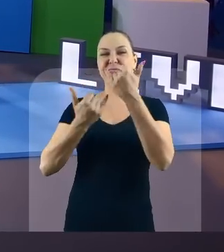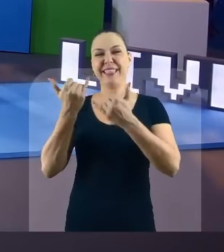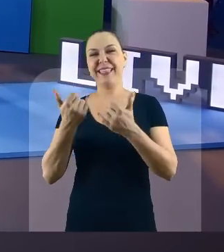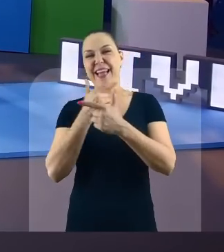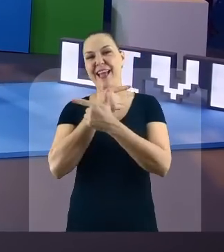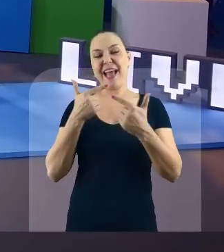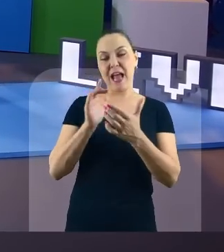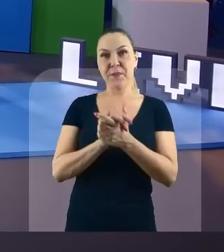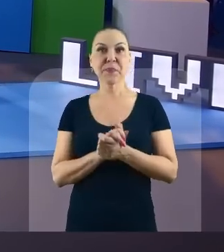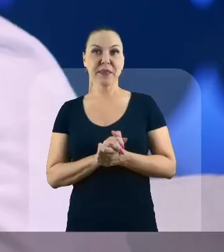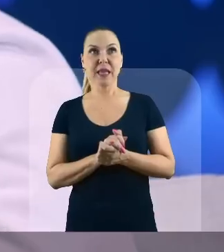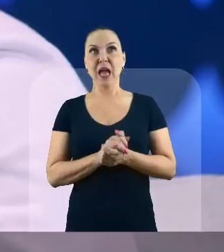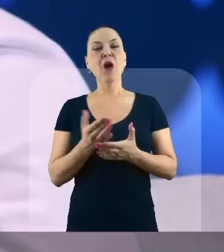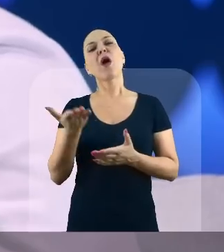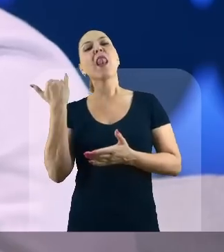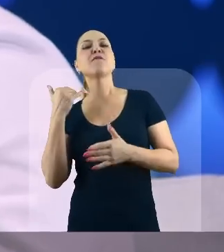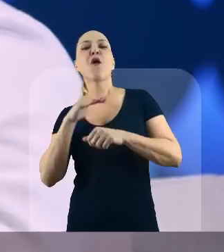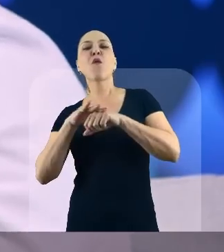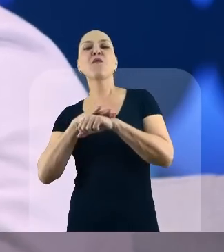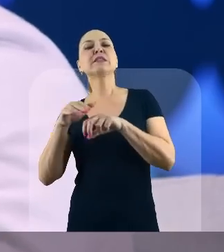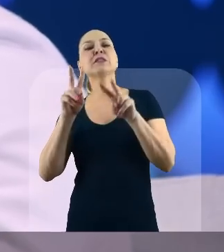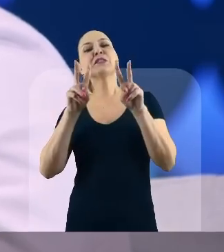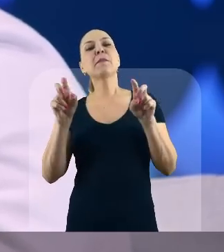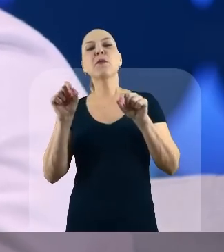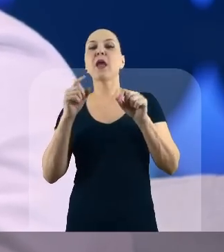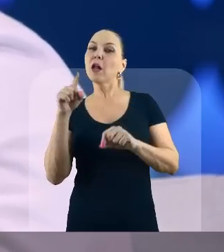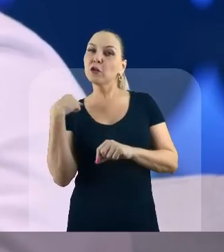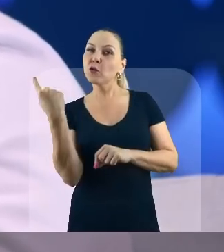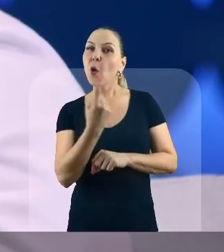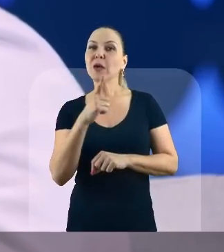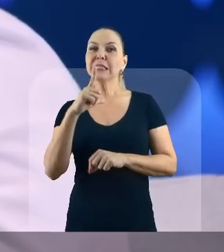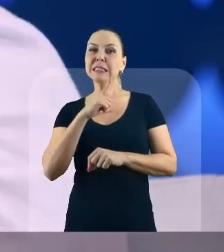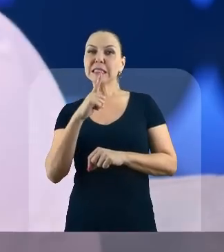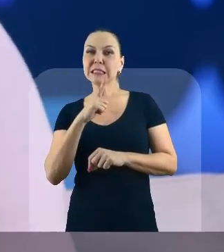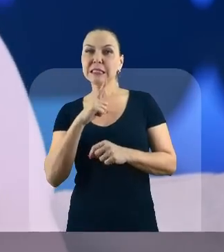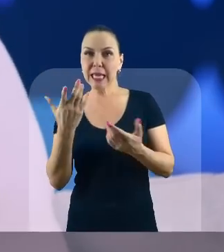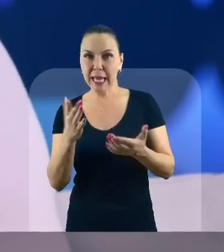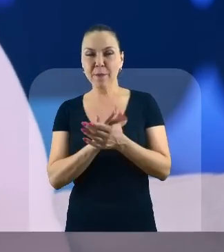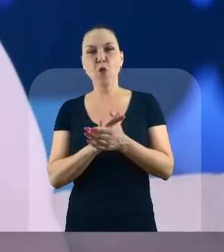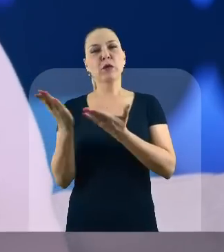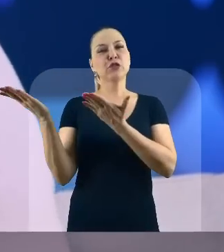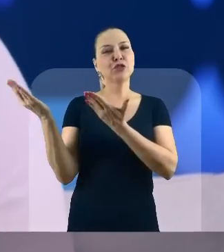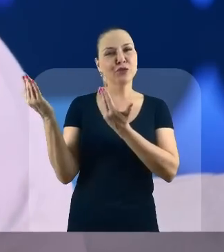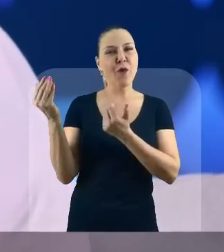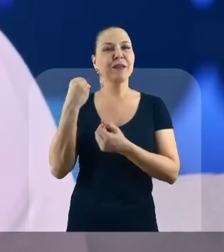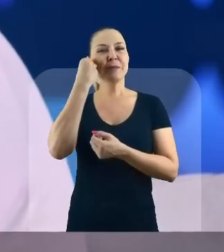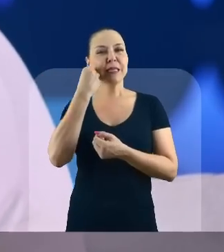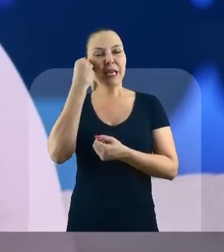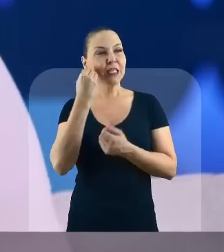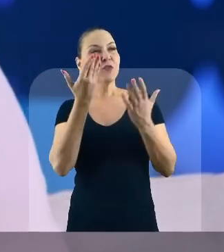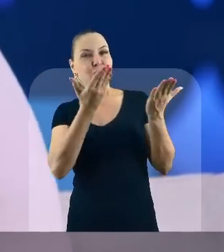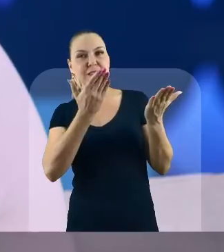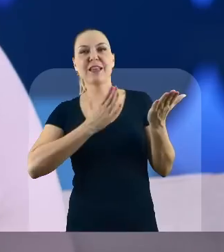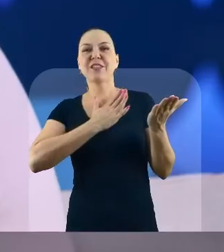pouco da sua opinião. Afora a gente estava conversando. E nós temos aqui jovens experientes, não só o senhor general, mas